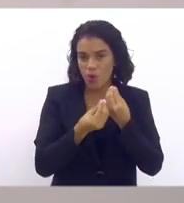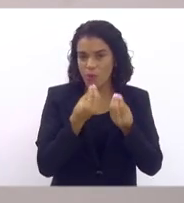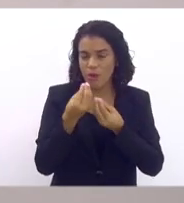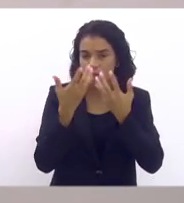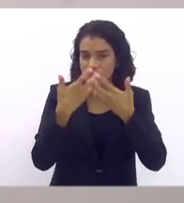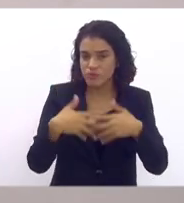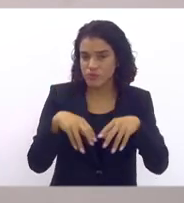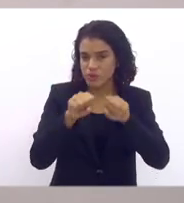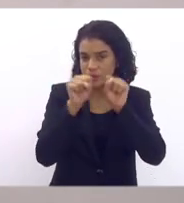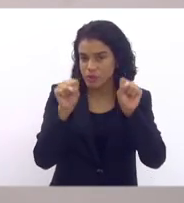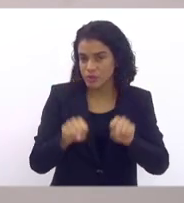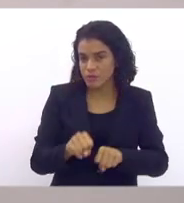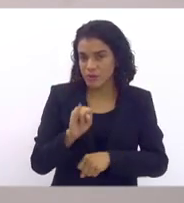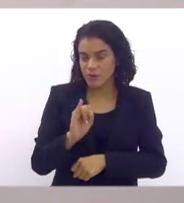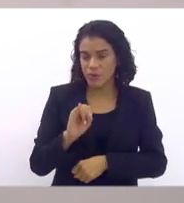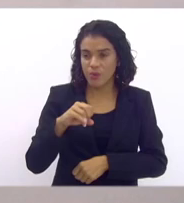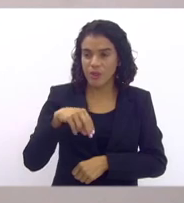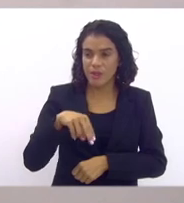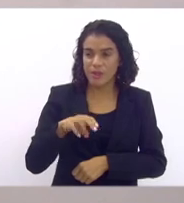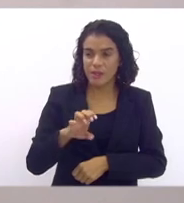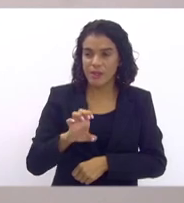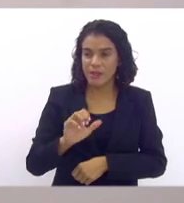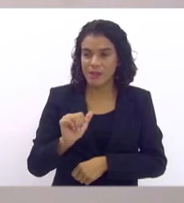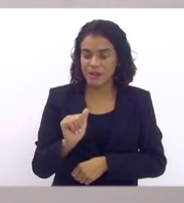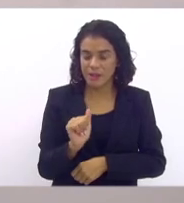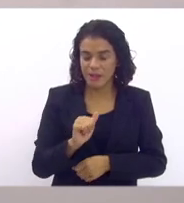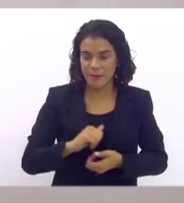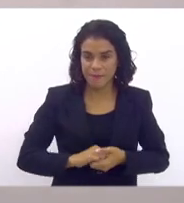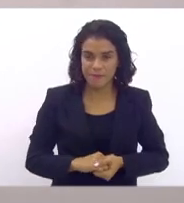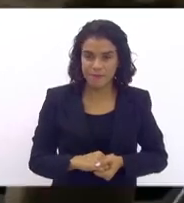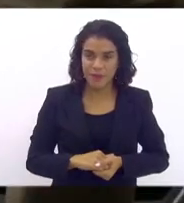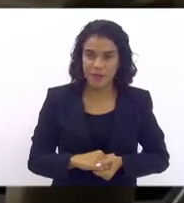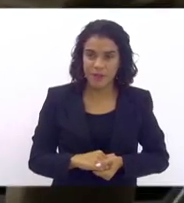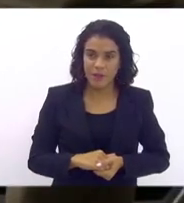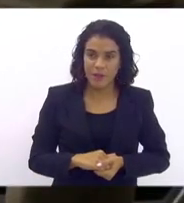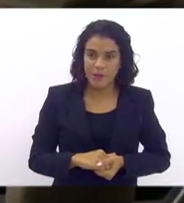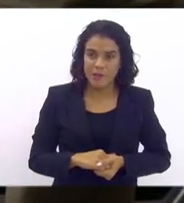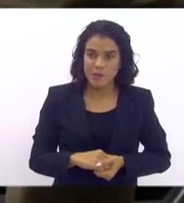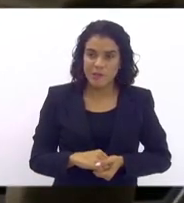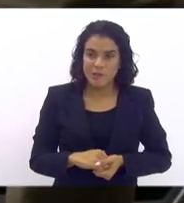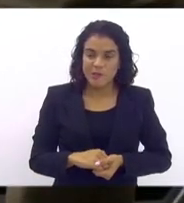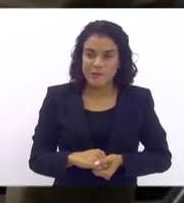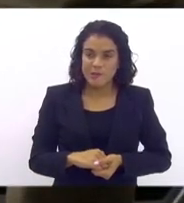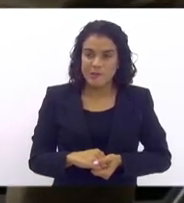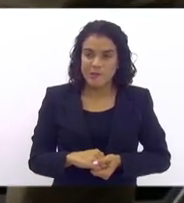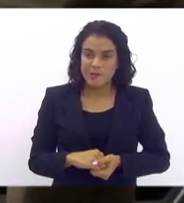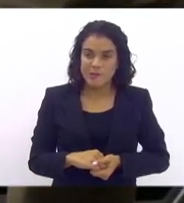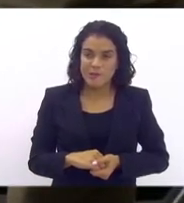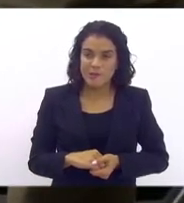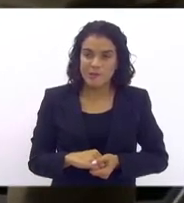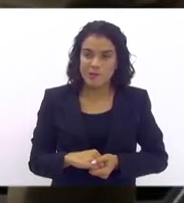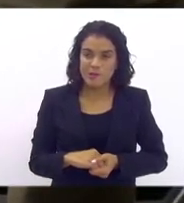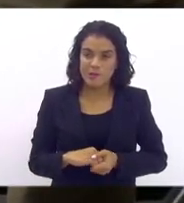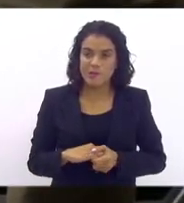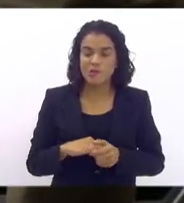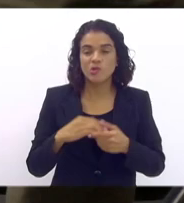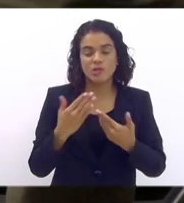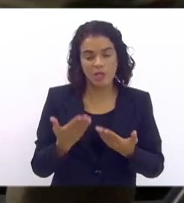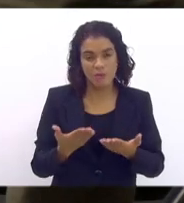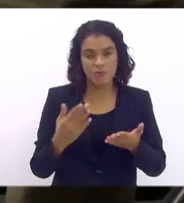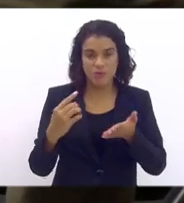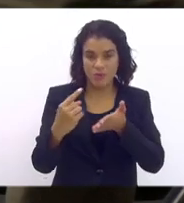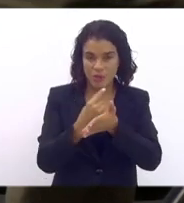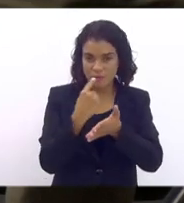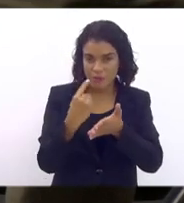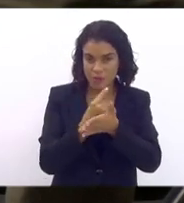Inea para coibir esse tipo de abandono esse tipo de malfeito eh parte das suas do seus questionamentos